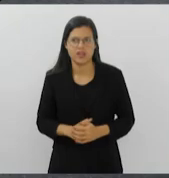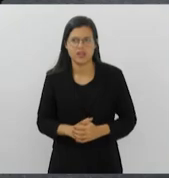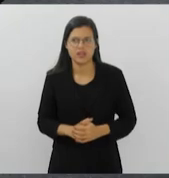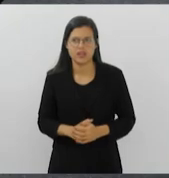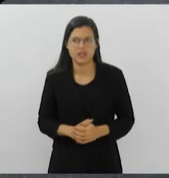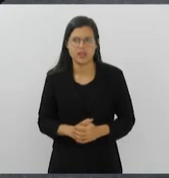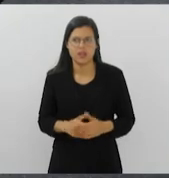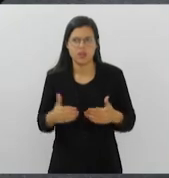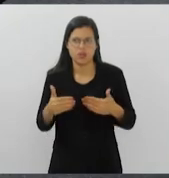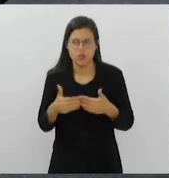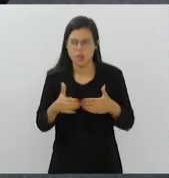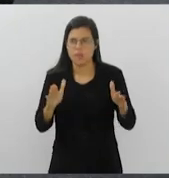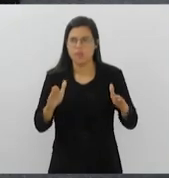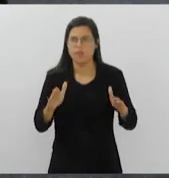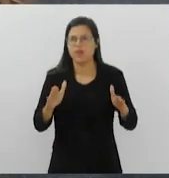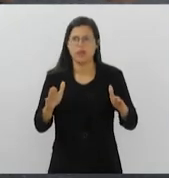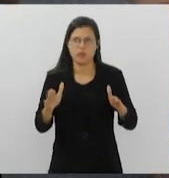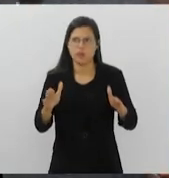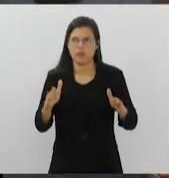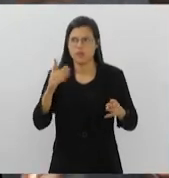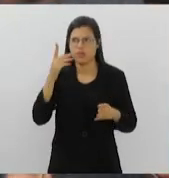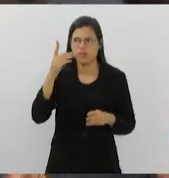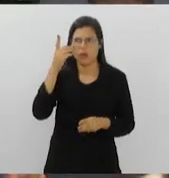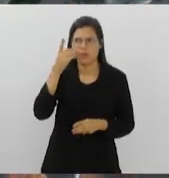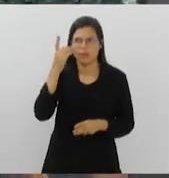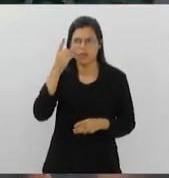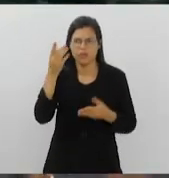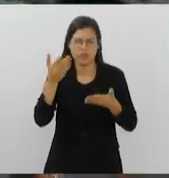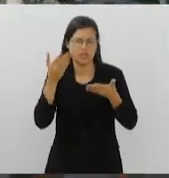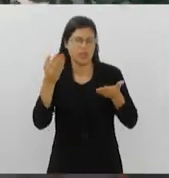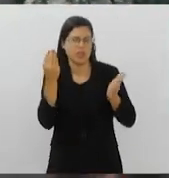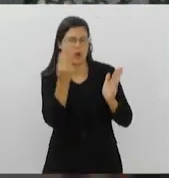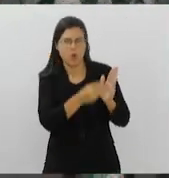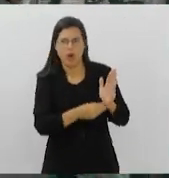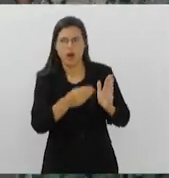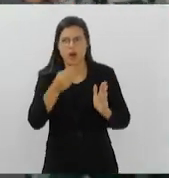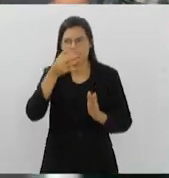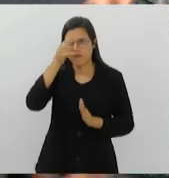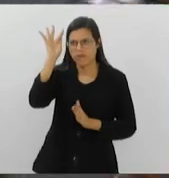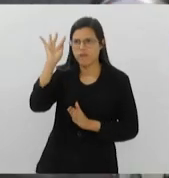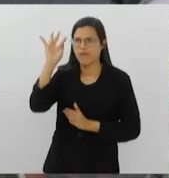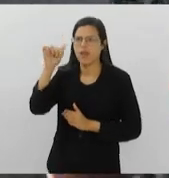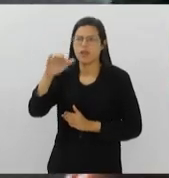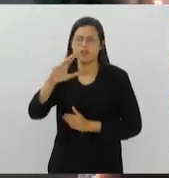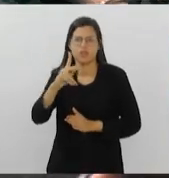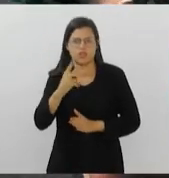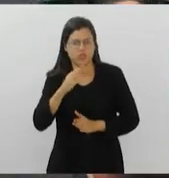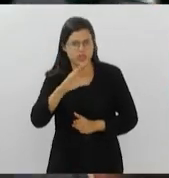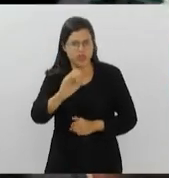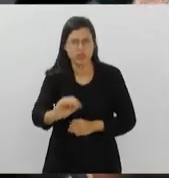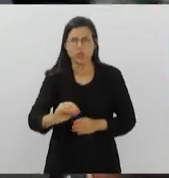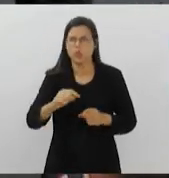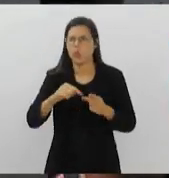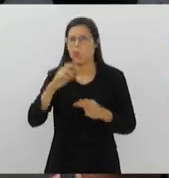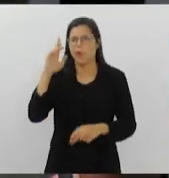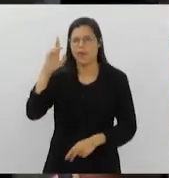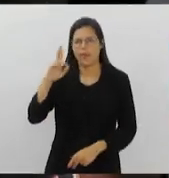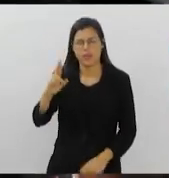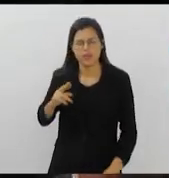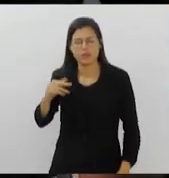a coautoria, todos os deputados e deputadas que aqui estão, Fred Pacheco, Rodrigo Morim, Chico Machado, Renata Souza,